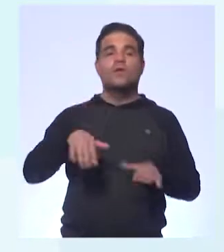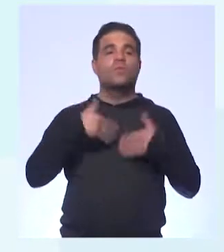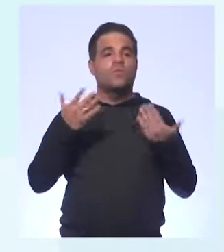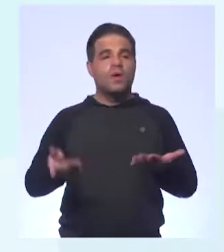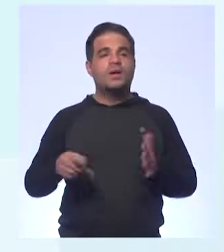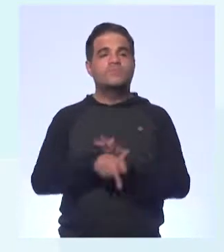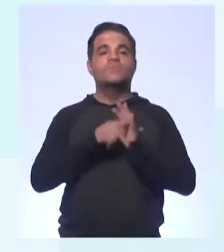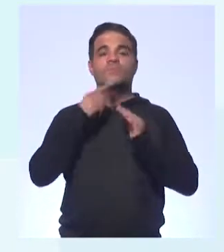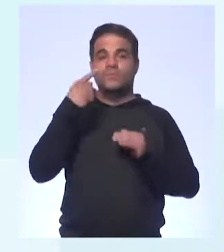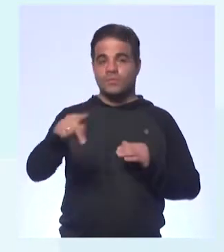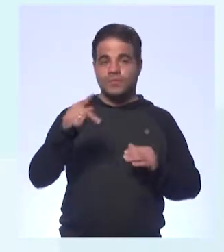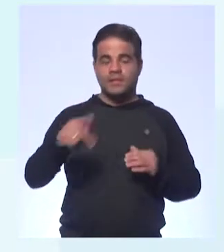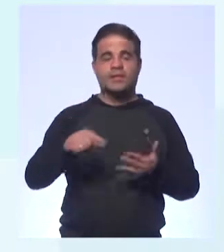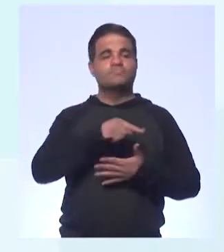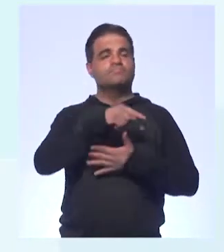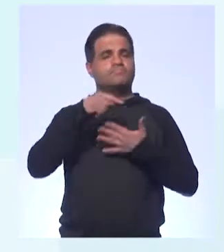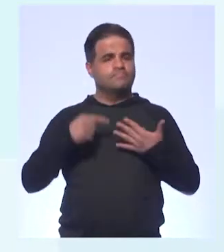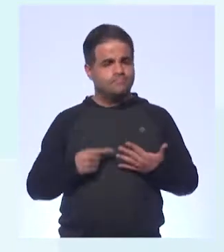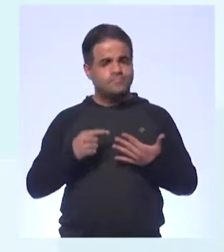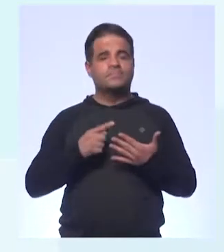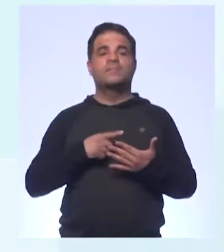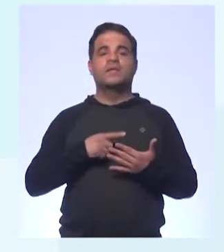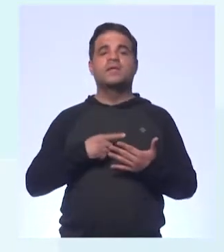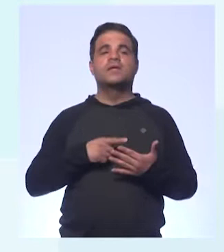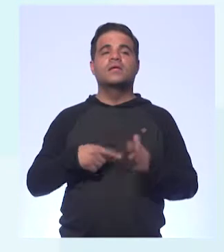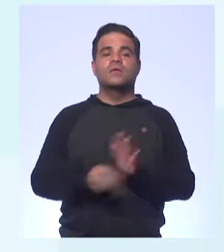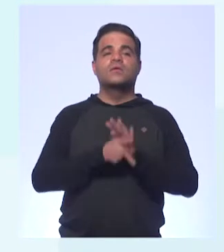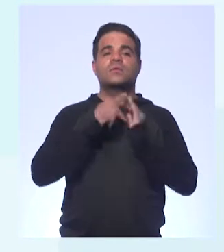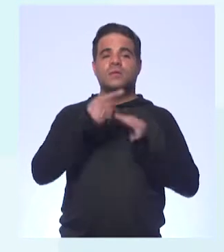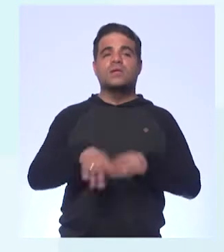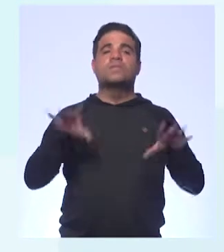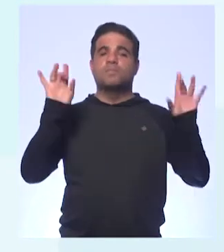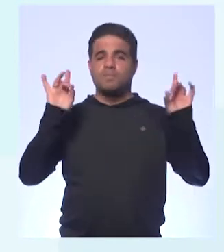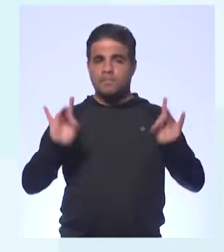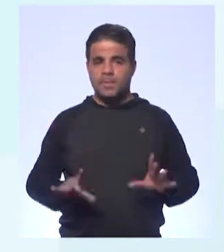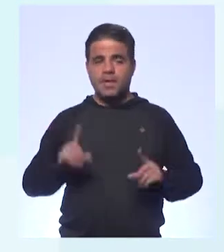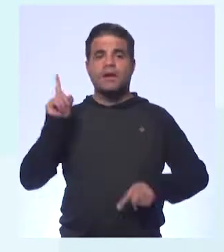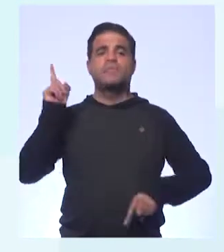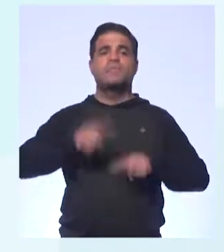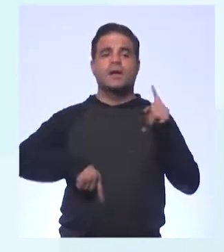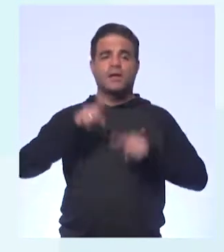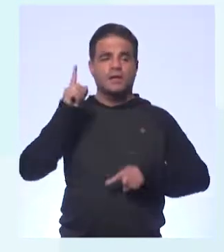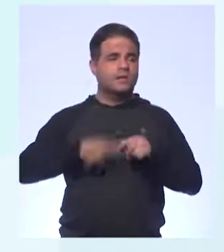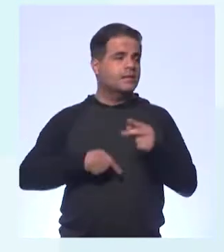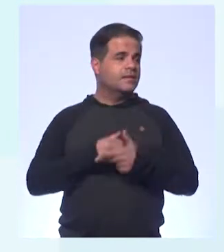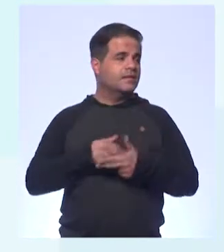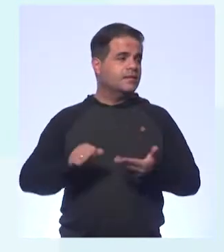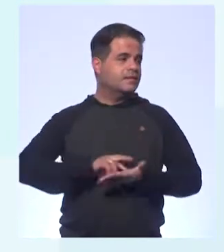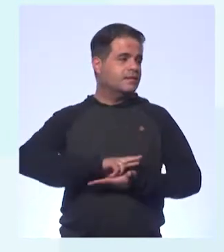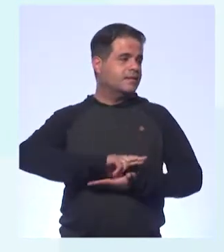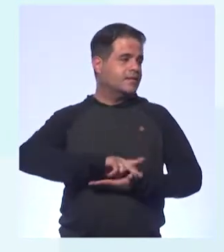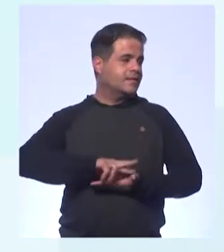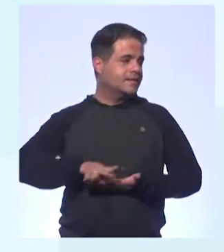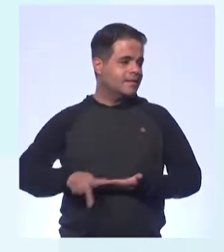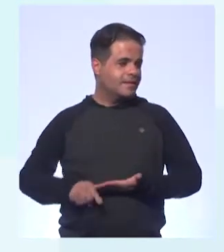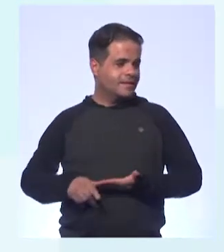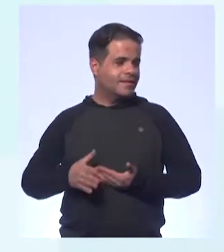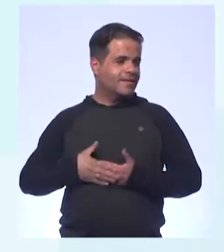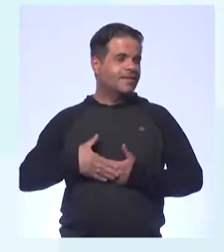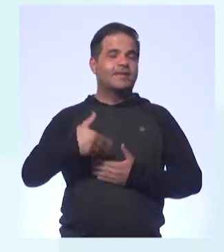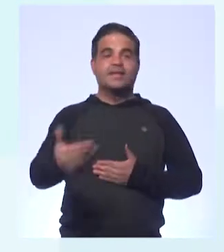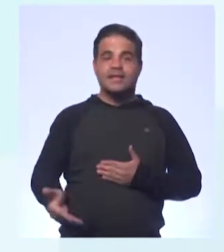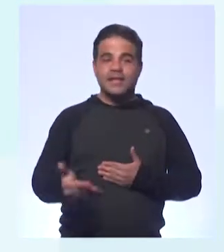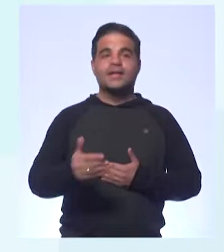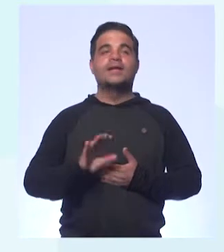algumas das propriedades. Então, aqui tem as propriedades específicas da matéria, são as características exclusivas de